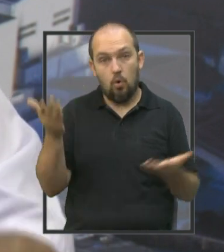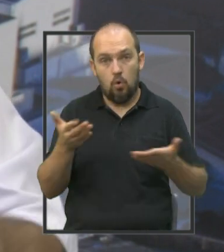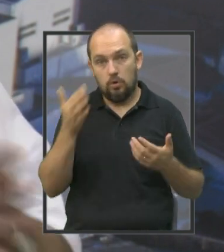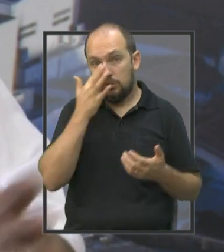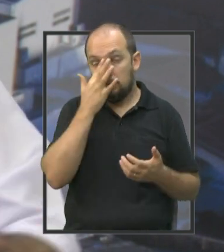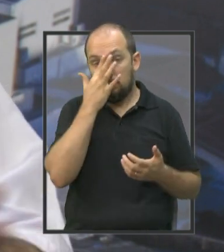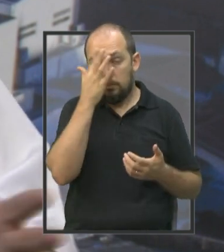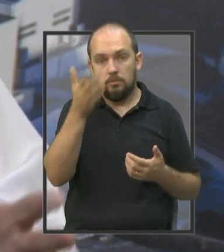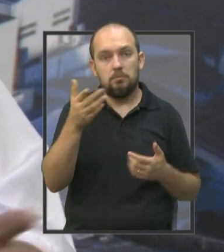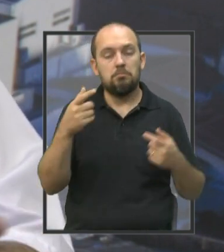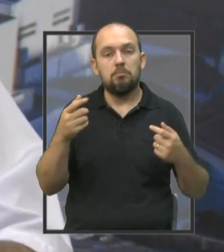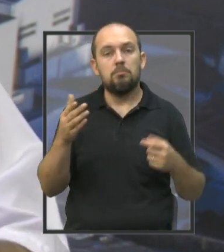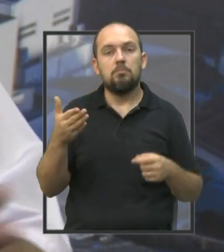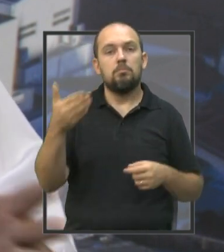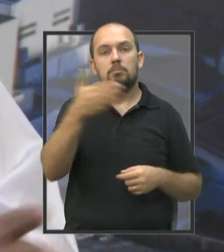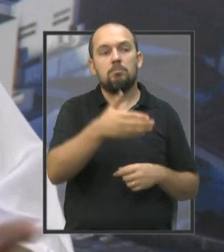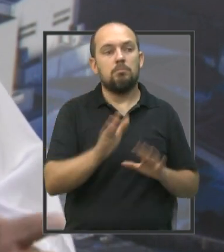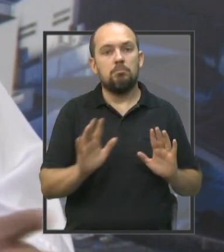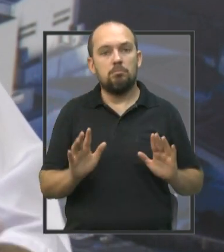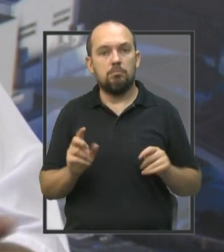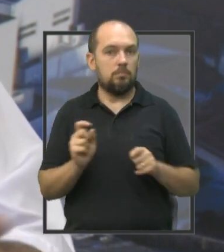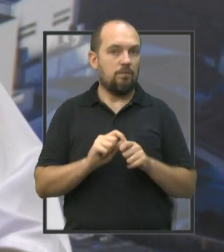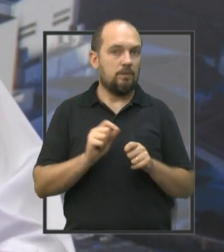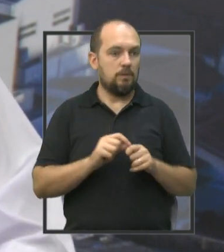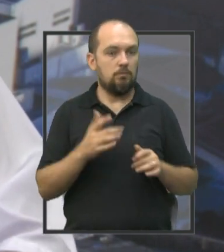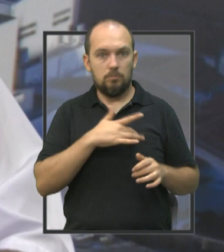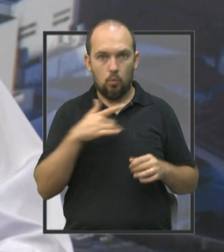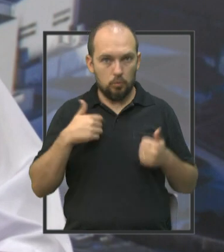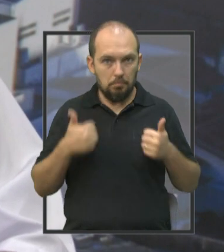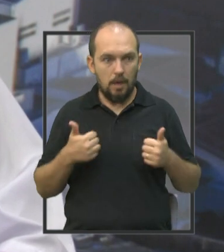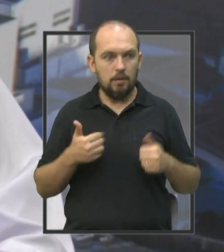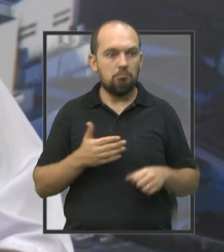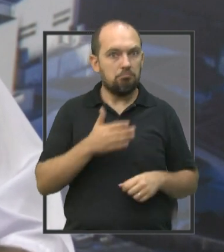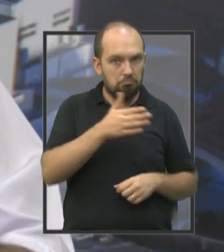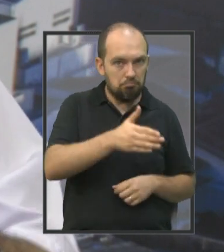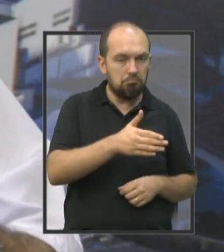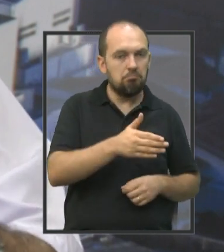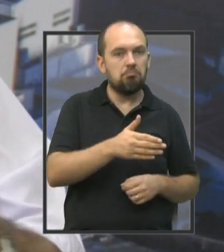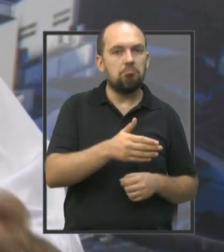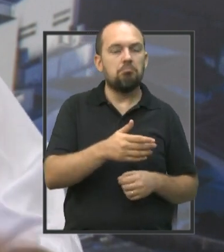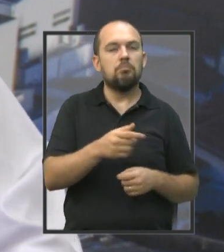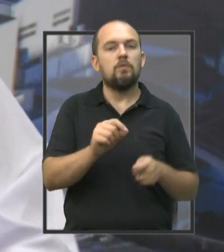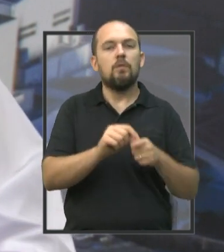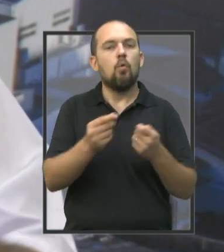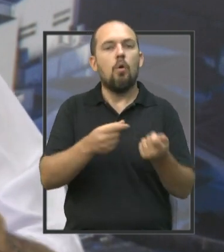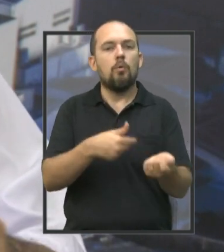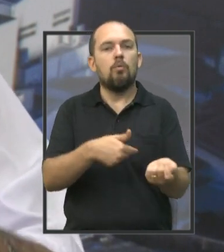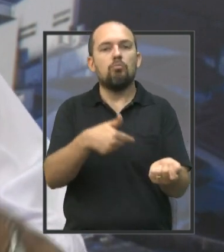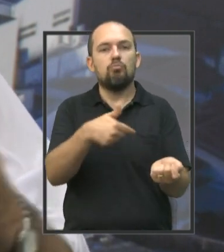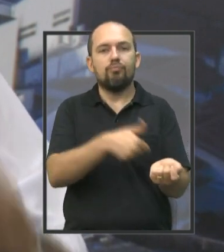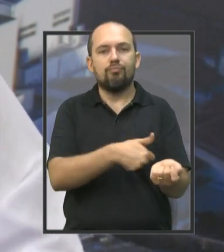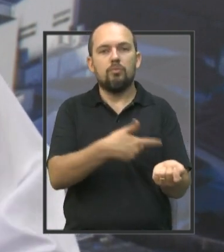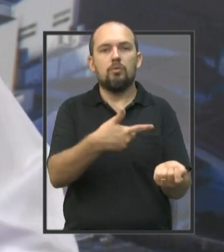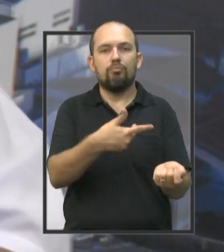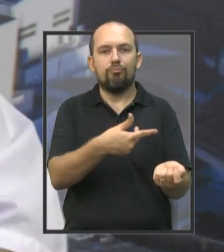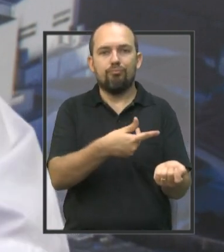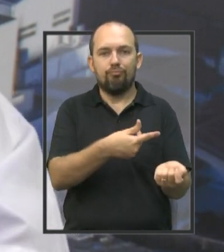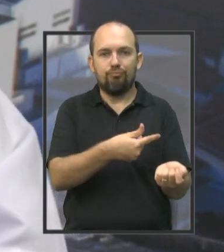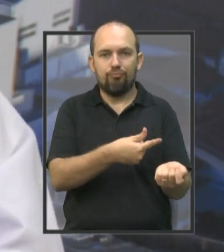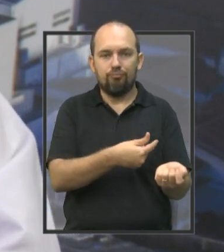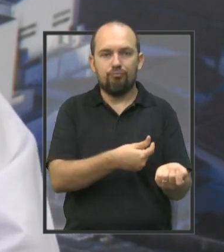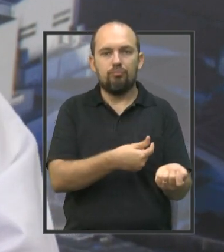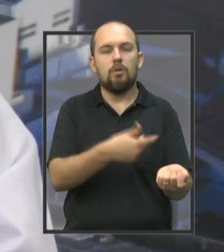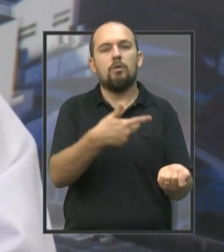você chega lá com boas condições de saúde, você faz uma injeçãozinha na veia,